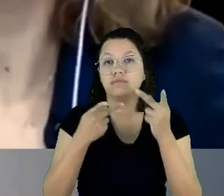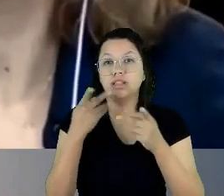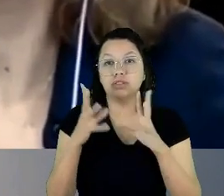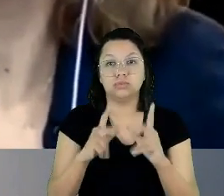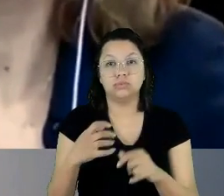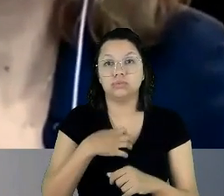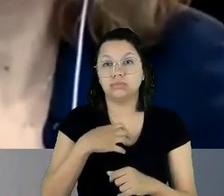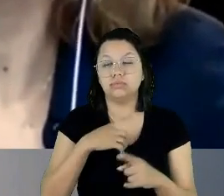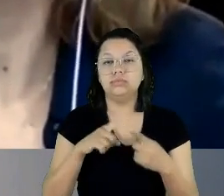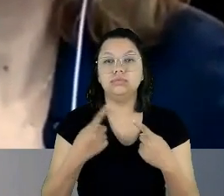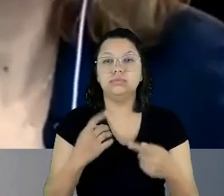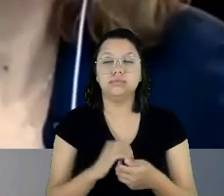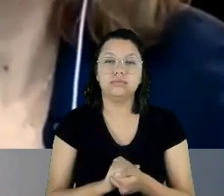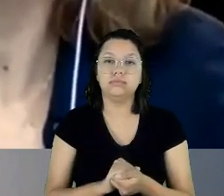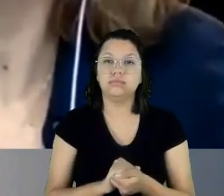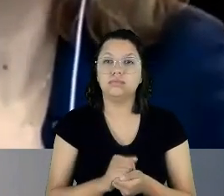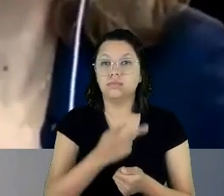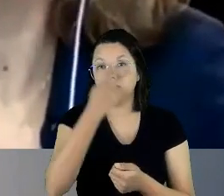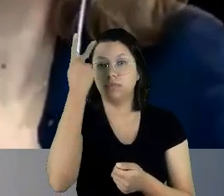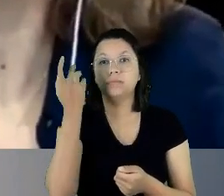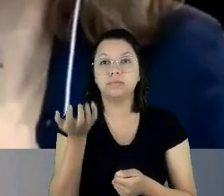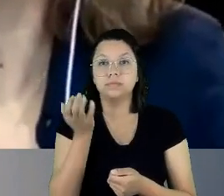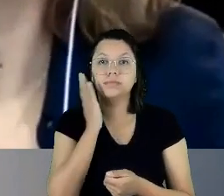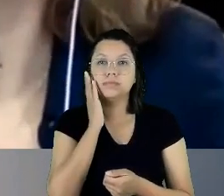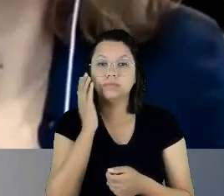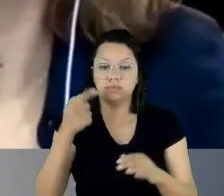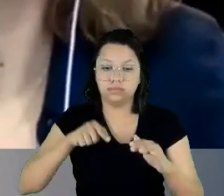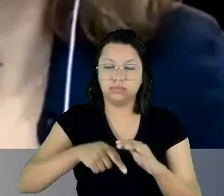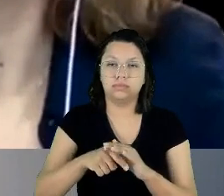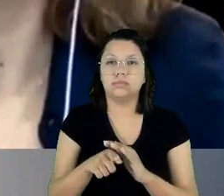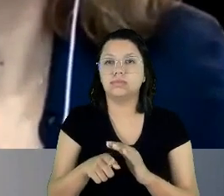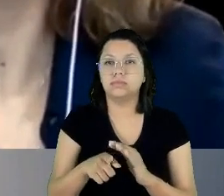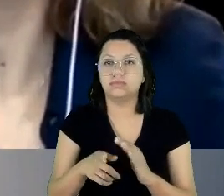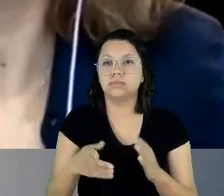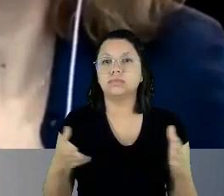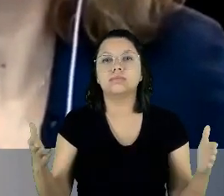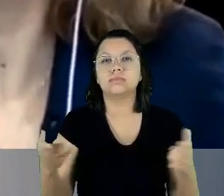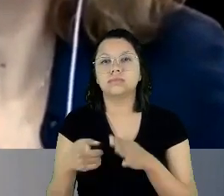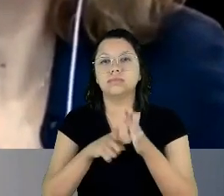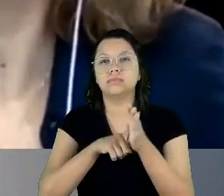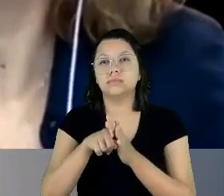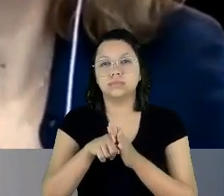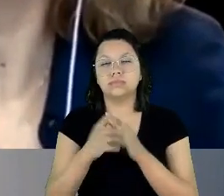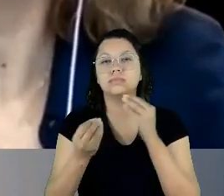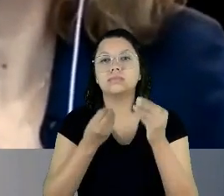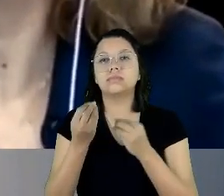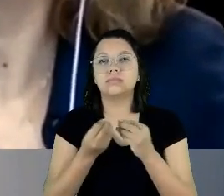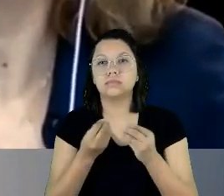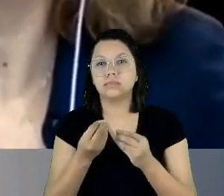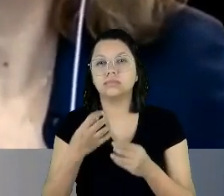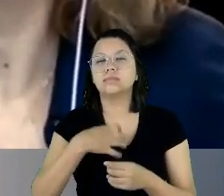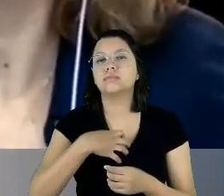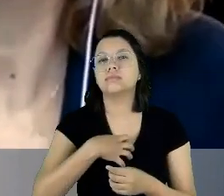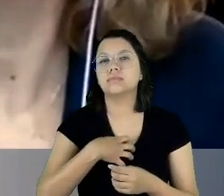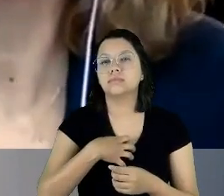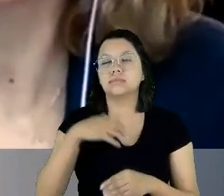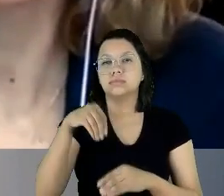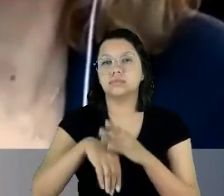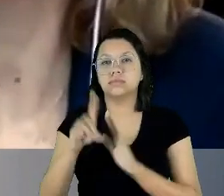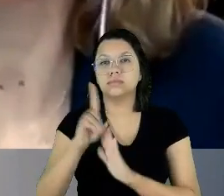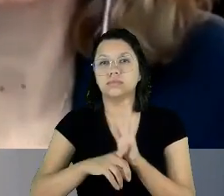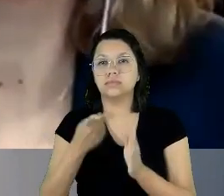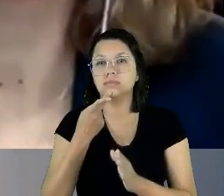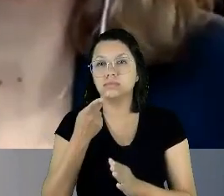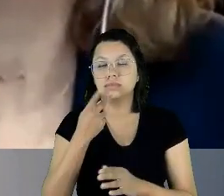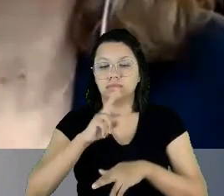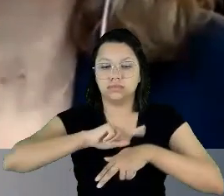todos os métodos, mas quem se interessar, se aprofundar por essa questão do método no direito para tratar questões